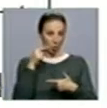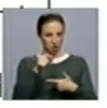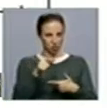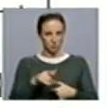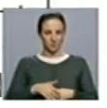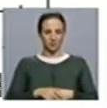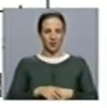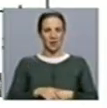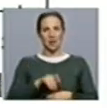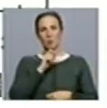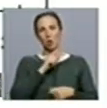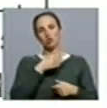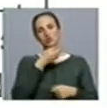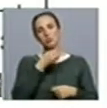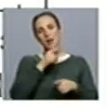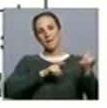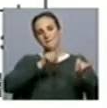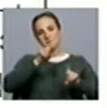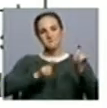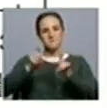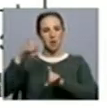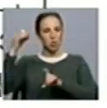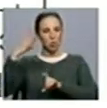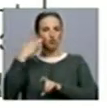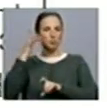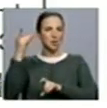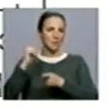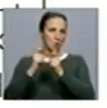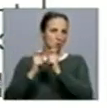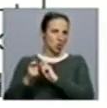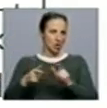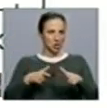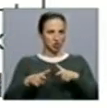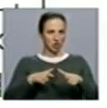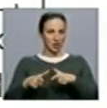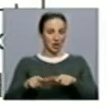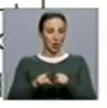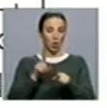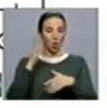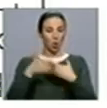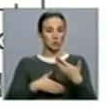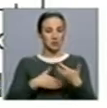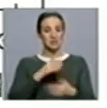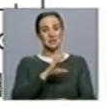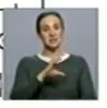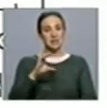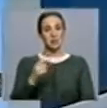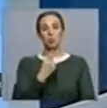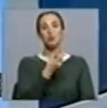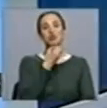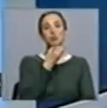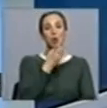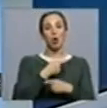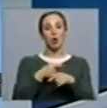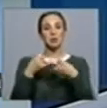facto, estas variações de luz, de brilho nesta estrela. Como acontece muitas vezes em ciência, por cada uma explicação surgem logo uma